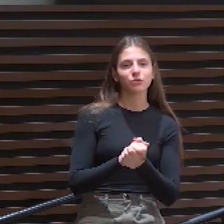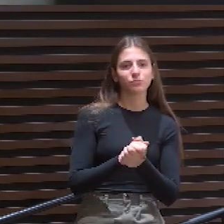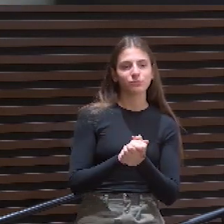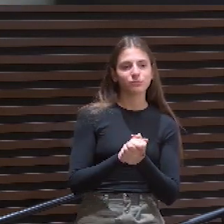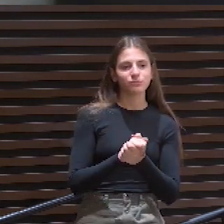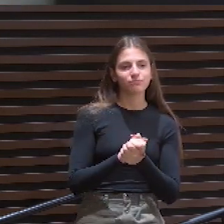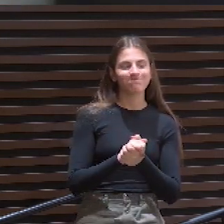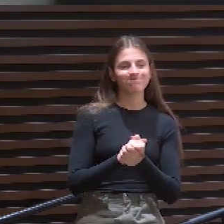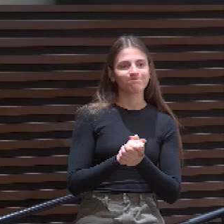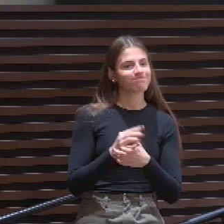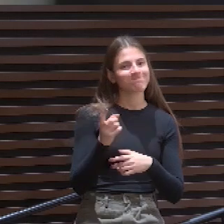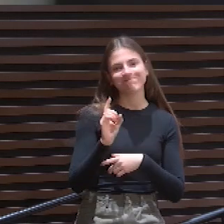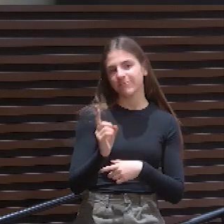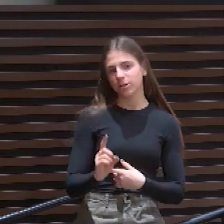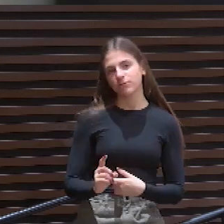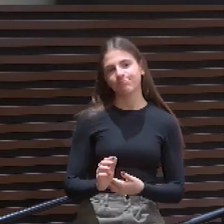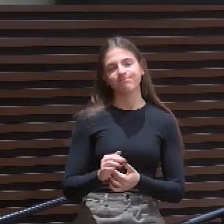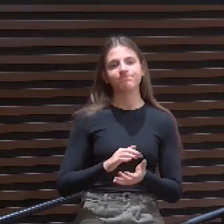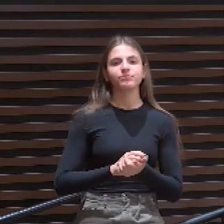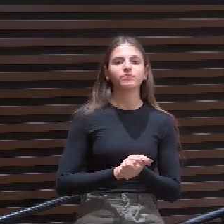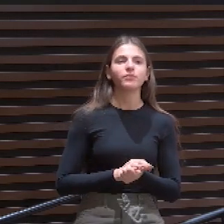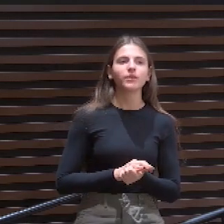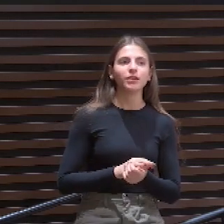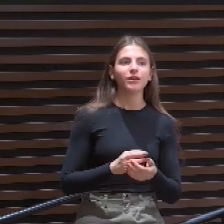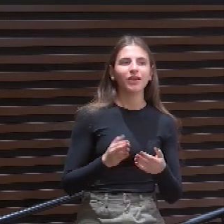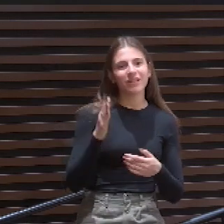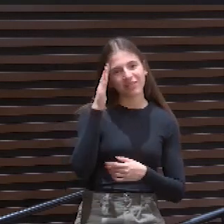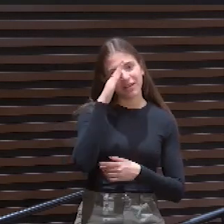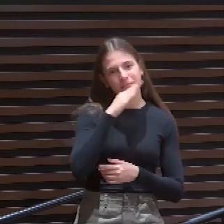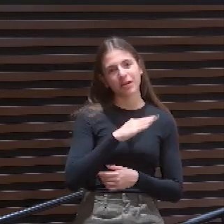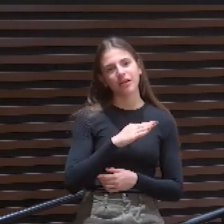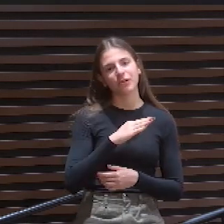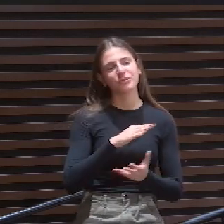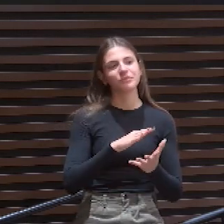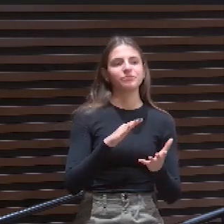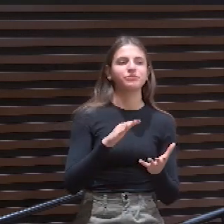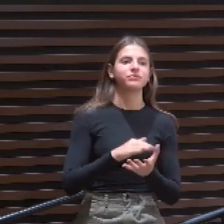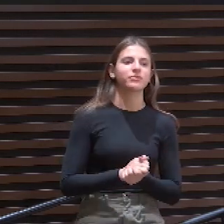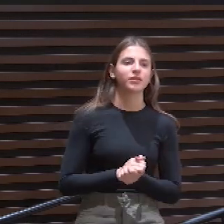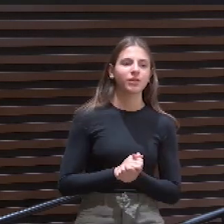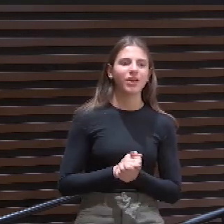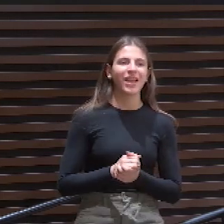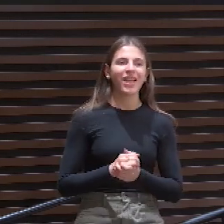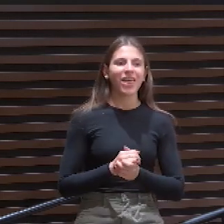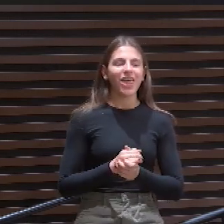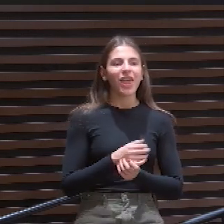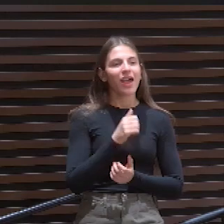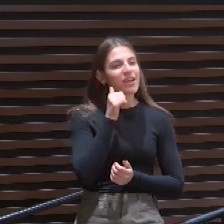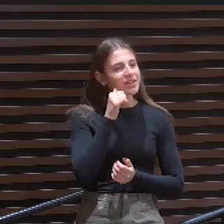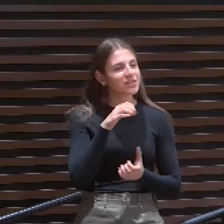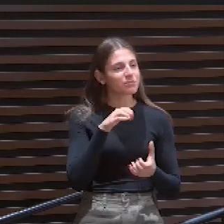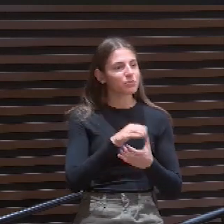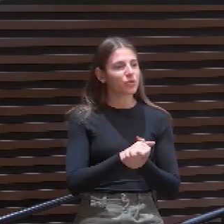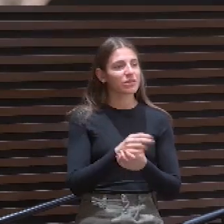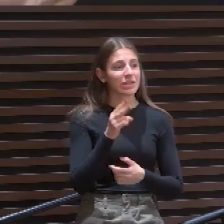mal. Vai mal? É mesmo? É, casou mal. A esposa, todo ano, quer ir para fora do